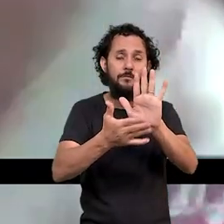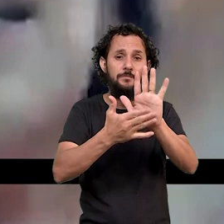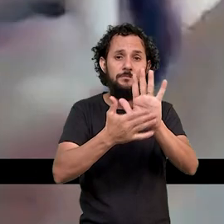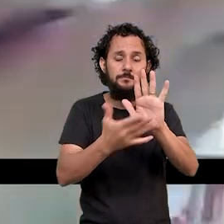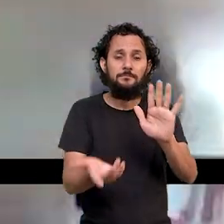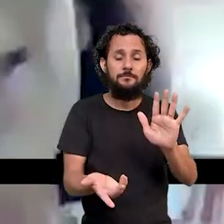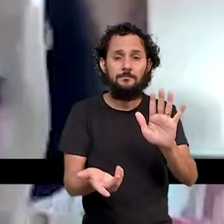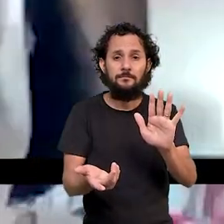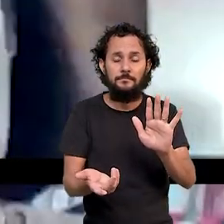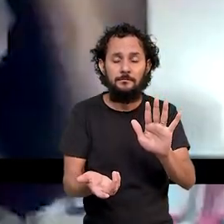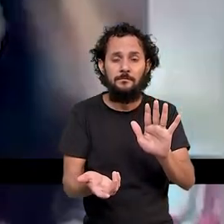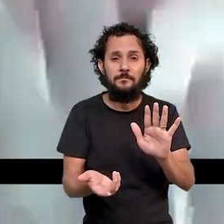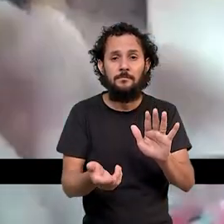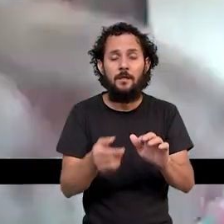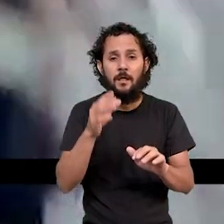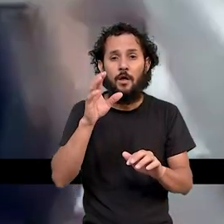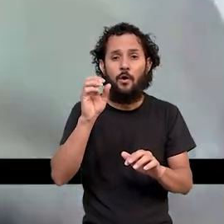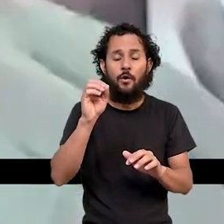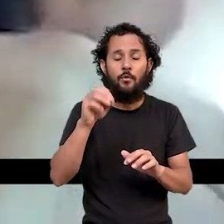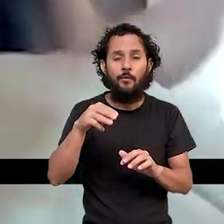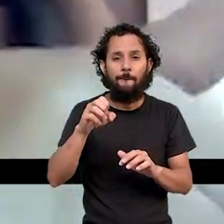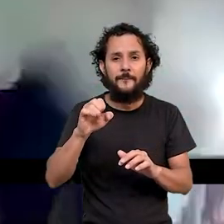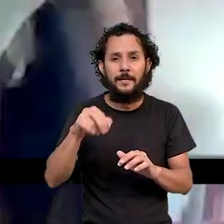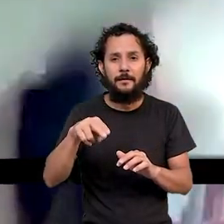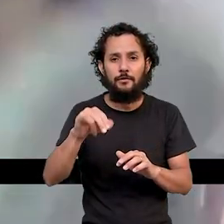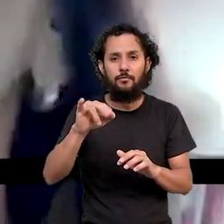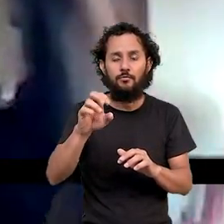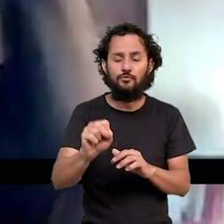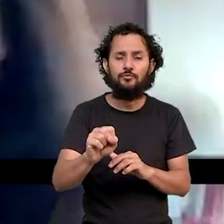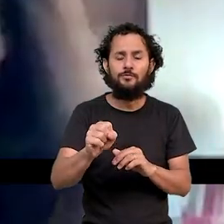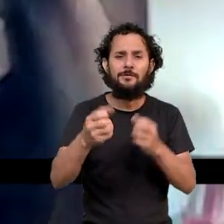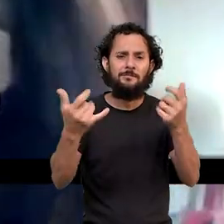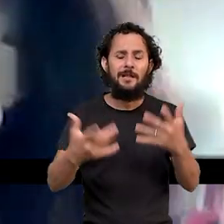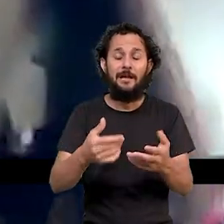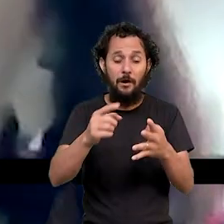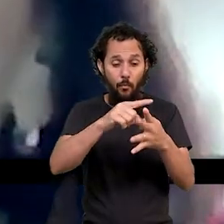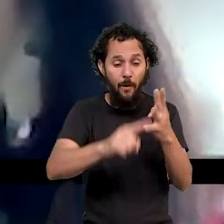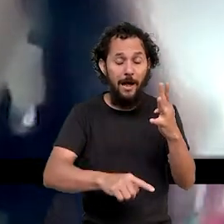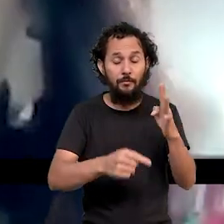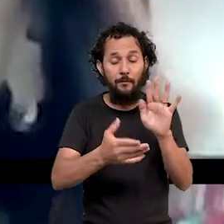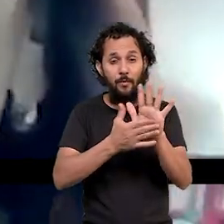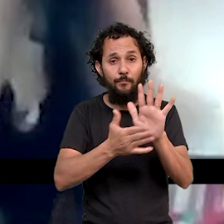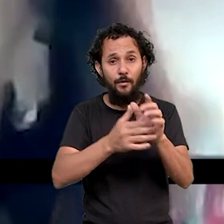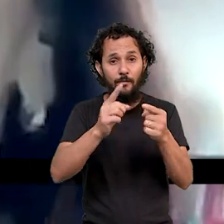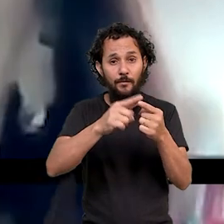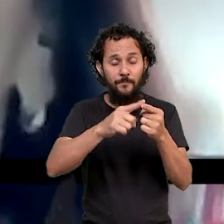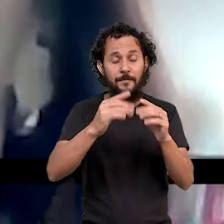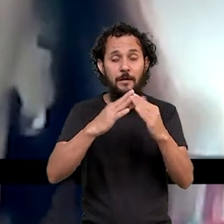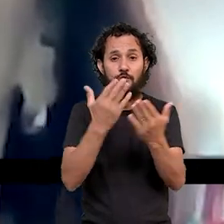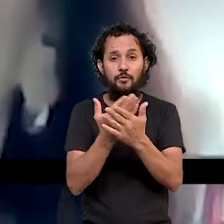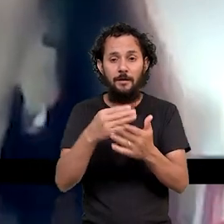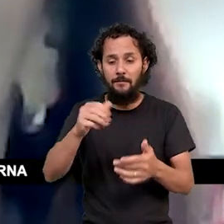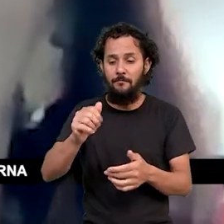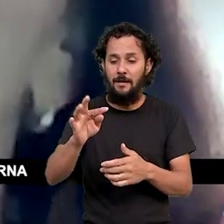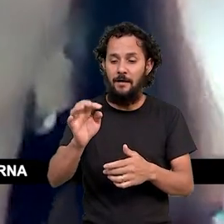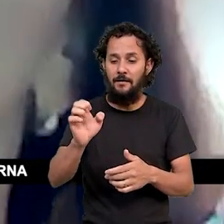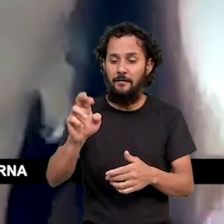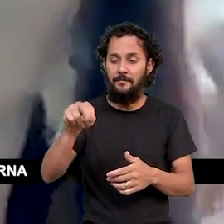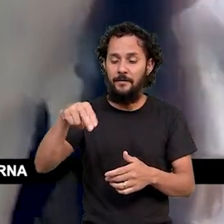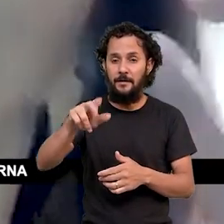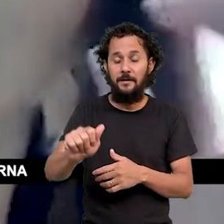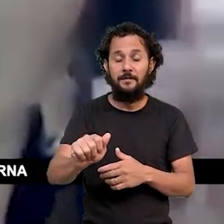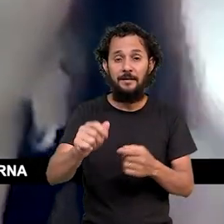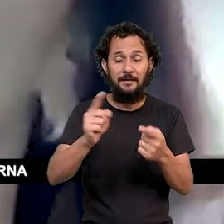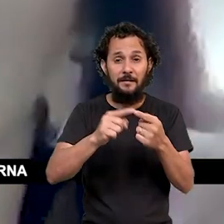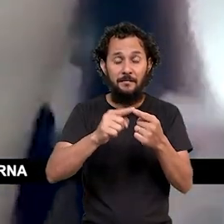proposta, na verdade, quatro propostas, uma delas é a primeira, que é a escola materna, e que